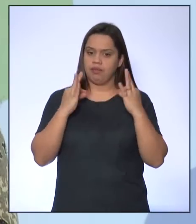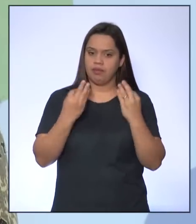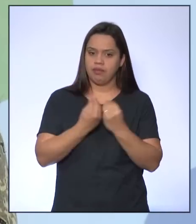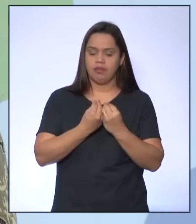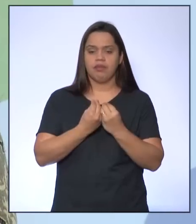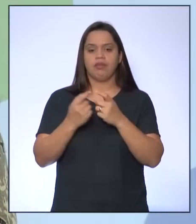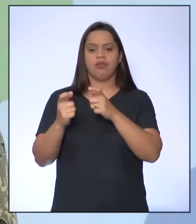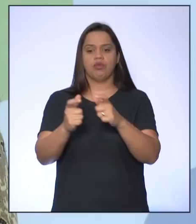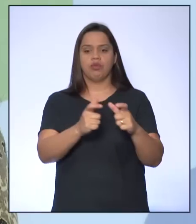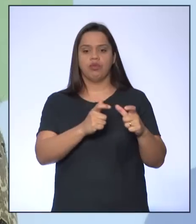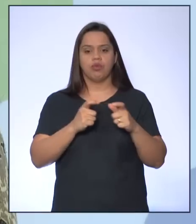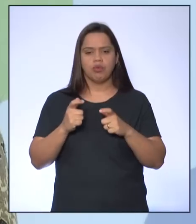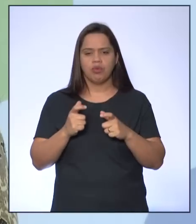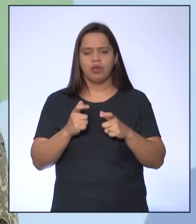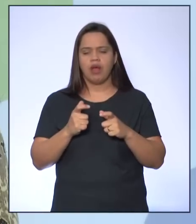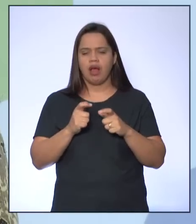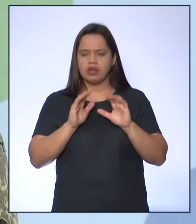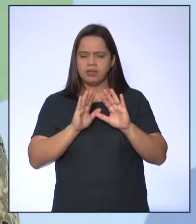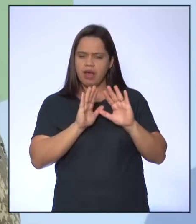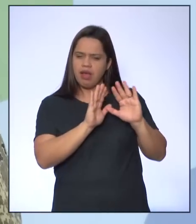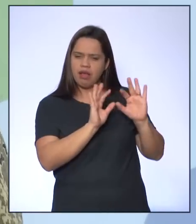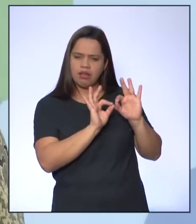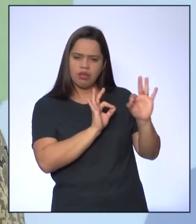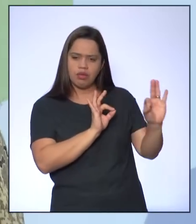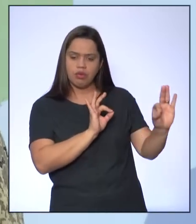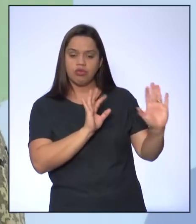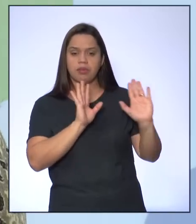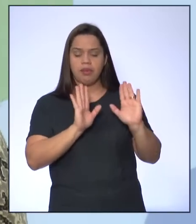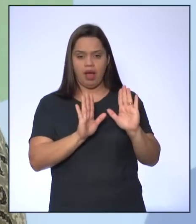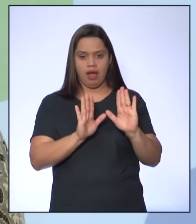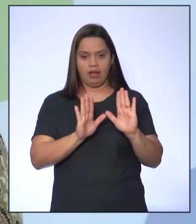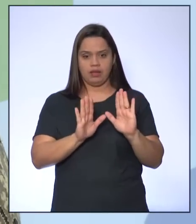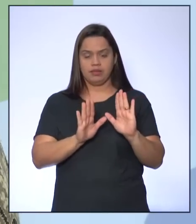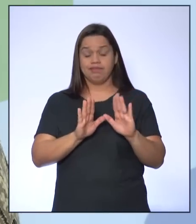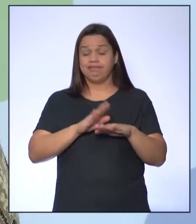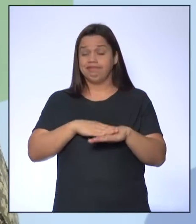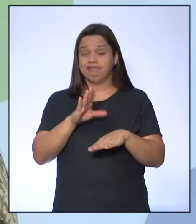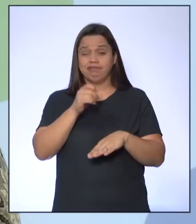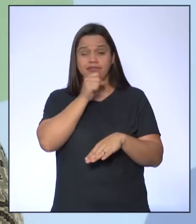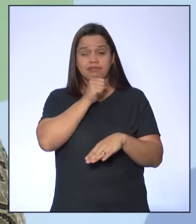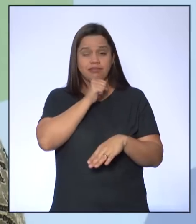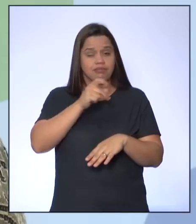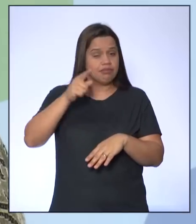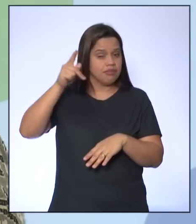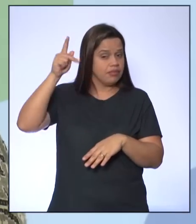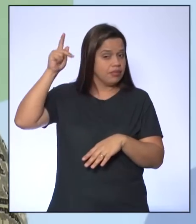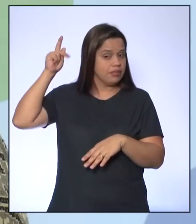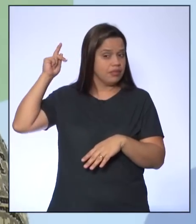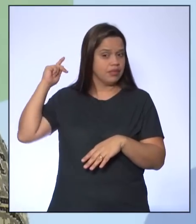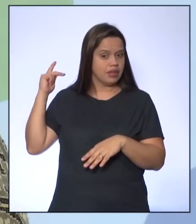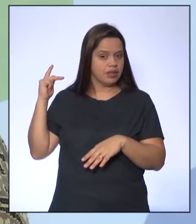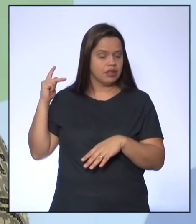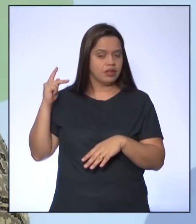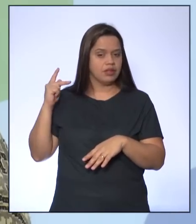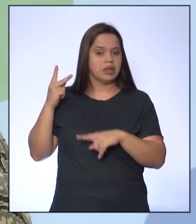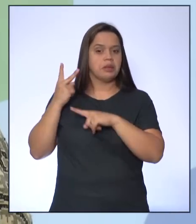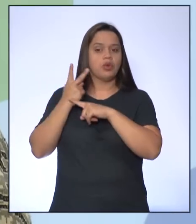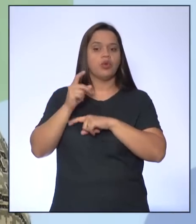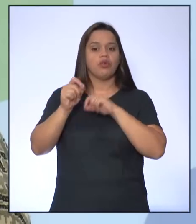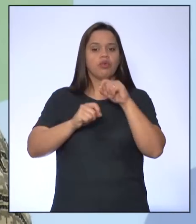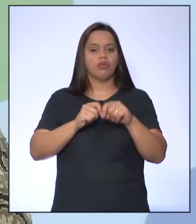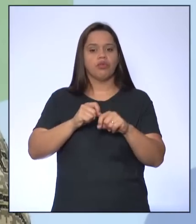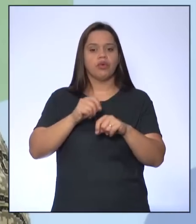lugares remotos, mas geralmente, quanto mais antiga a fonte material, aí geralmente eles procuram isso